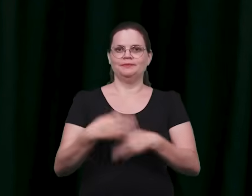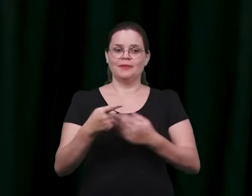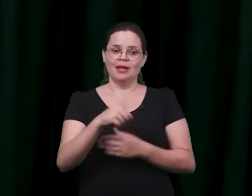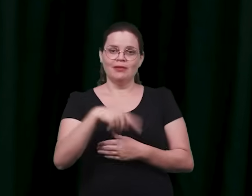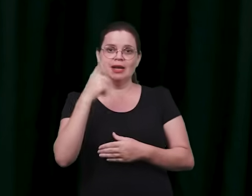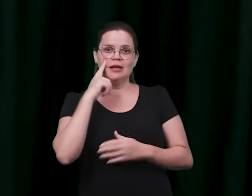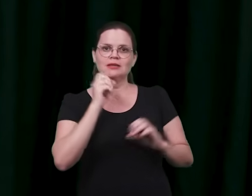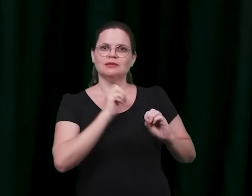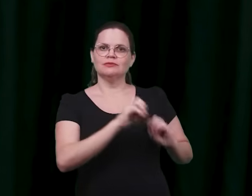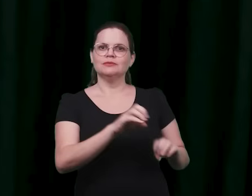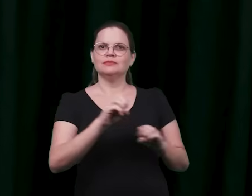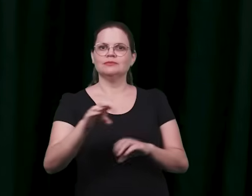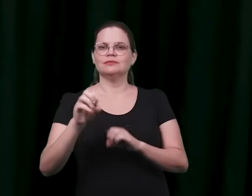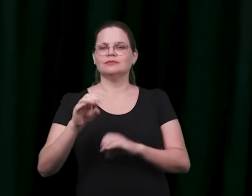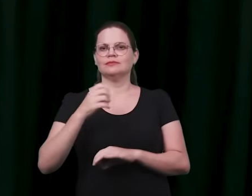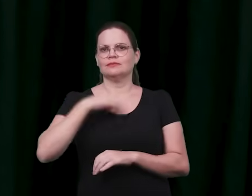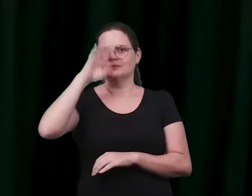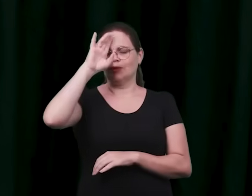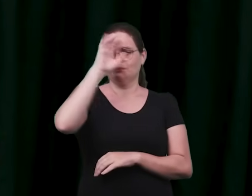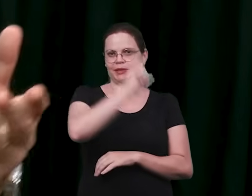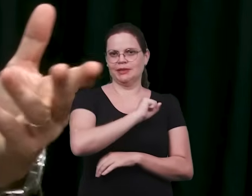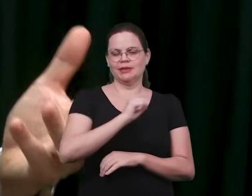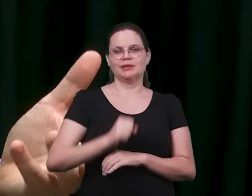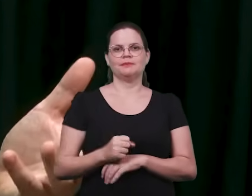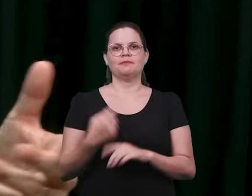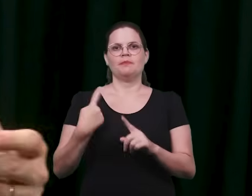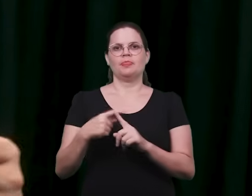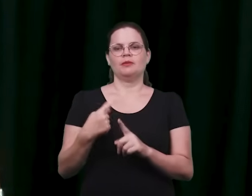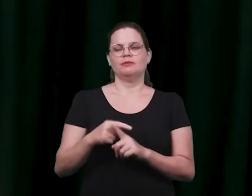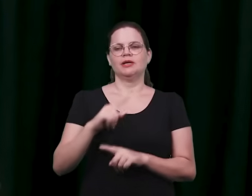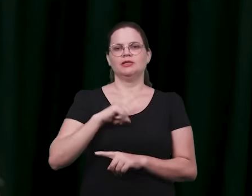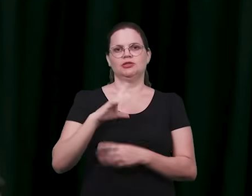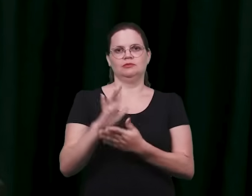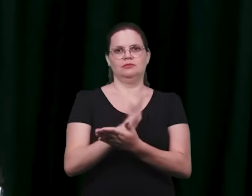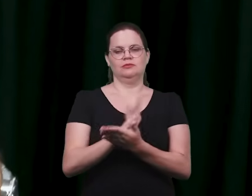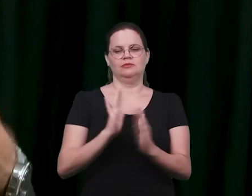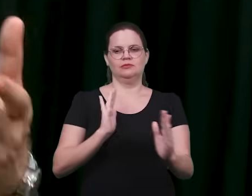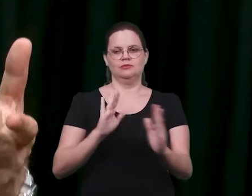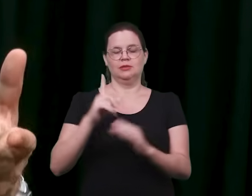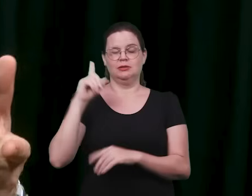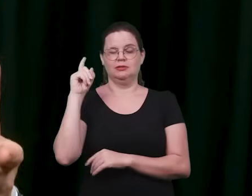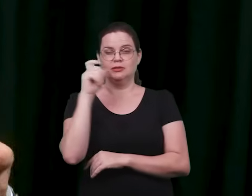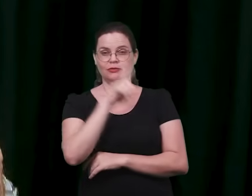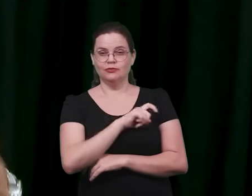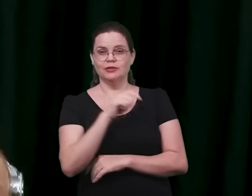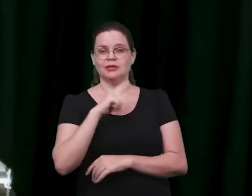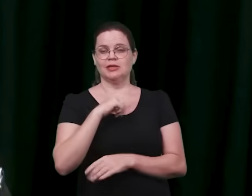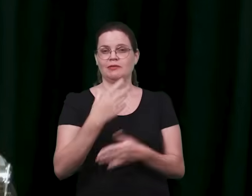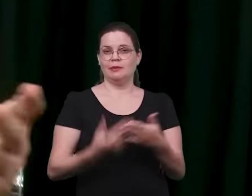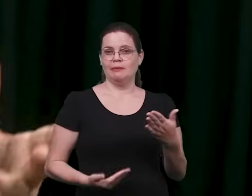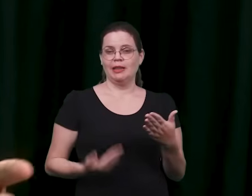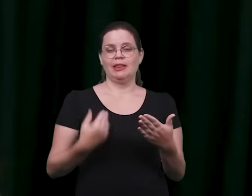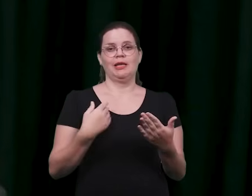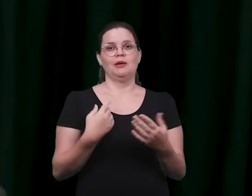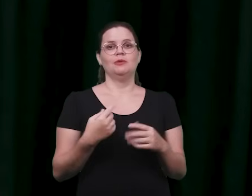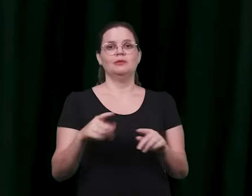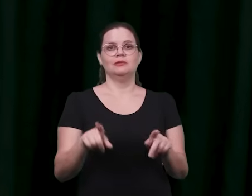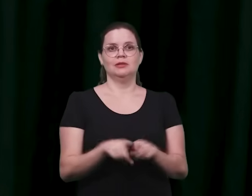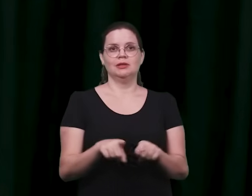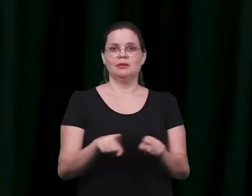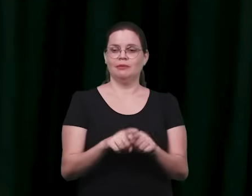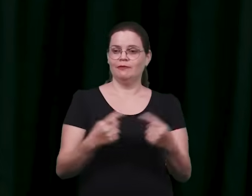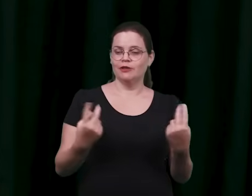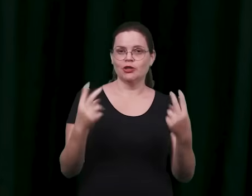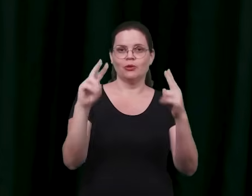de uma herança, sendo que esta herança possuía dias maus, derrotas, vitórias, ensinamentos que agora seriam